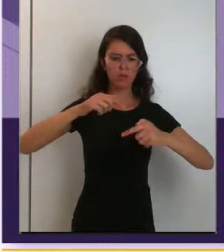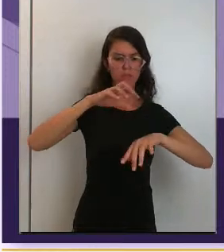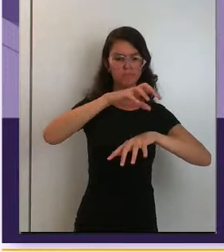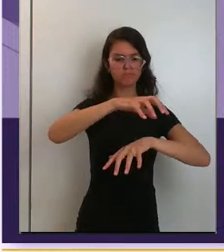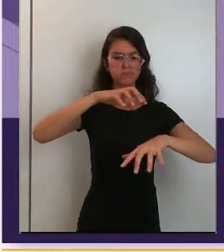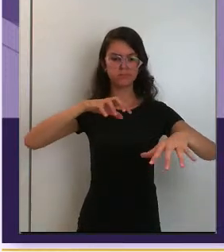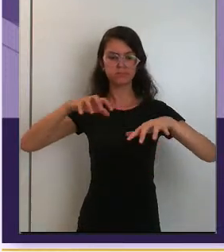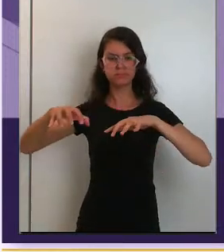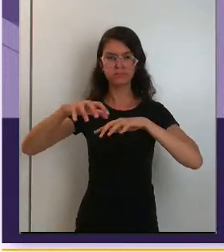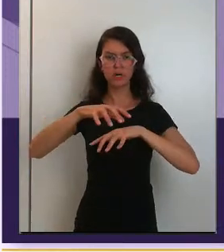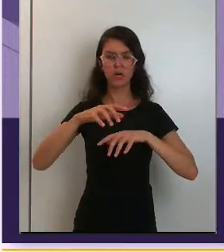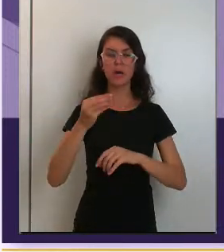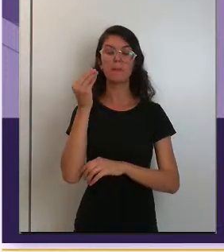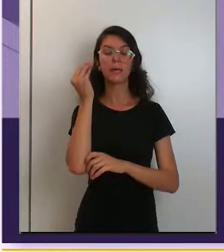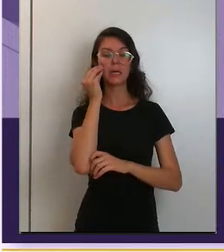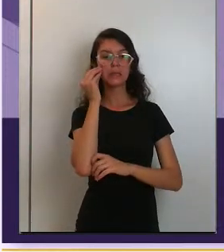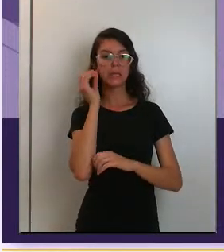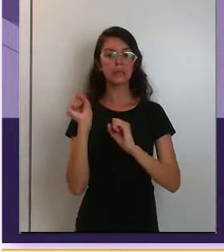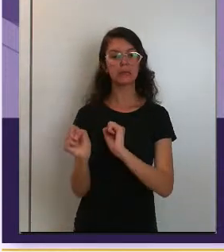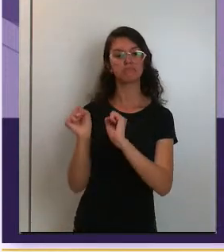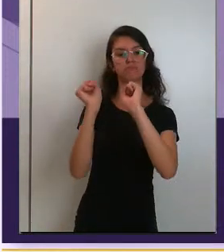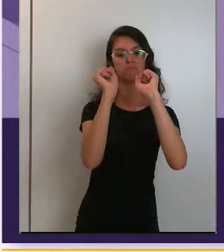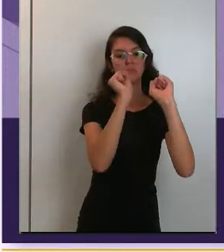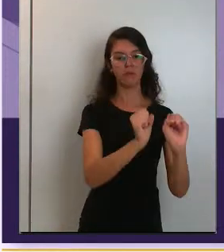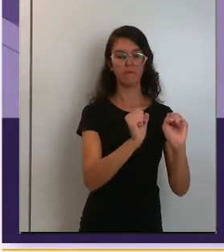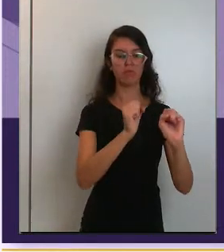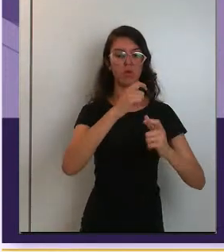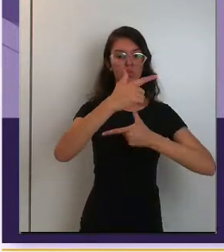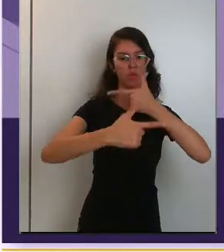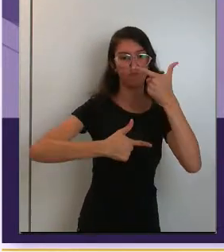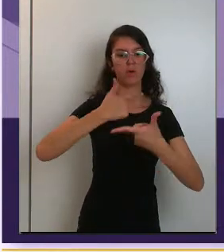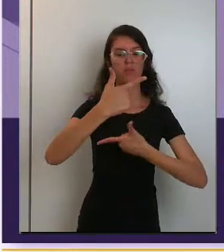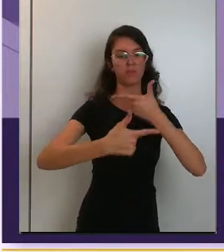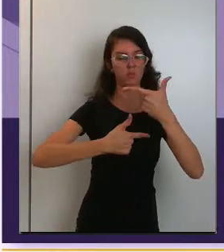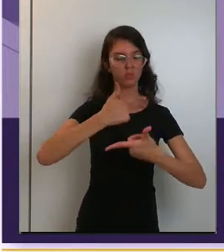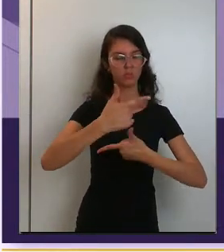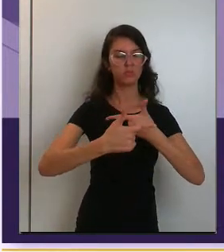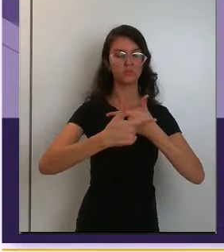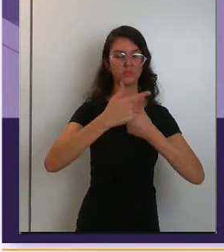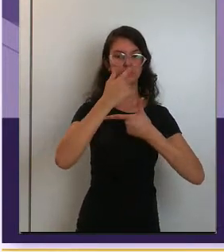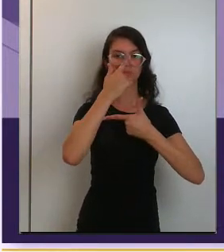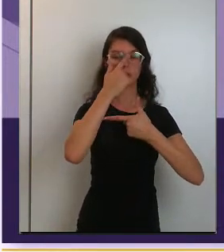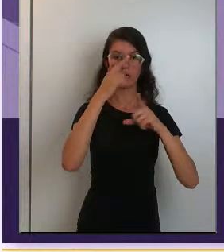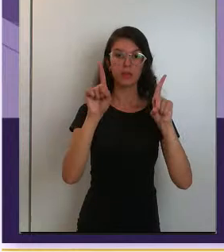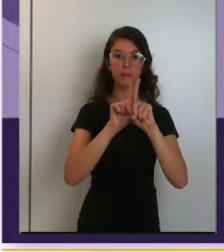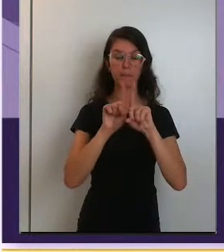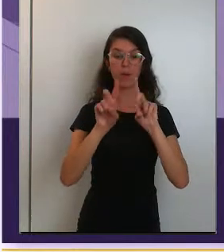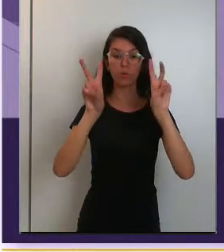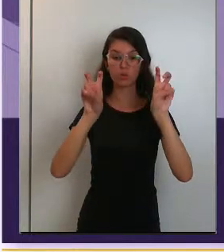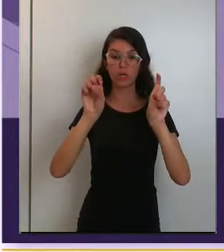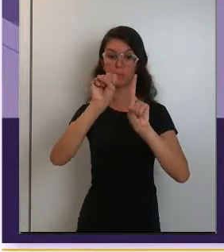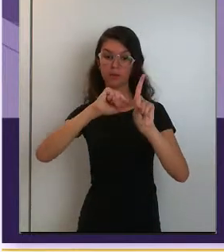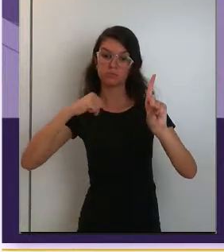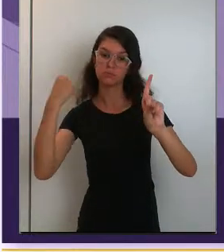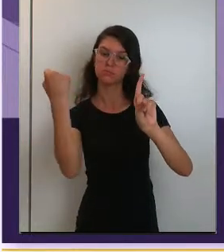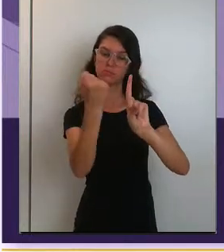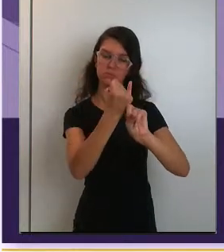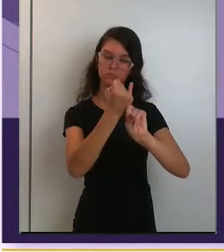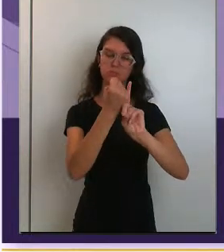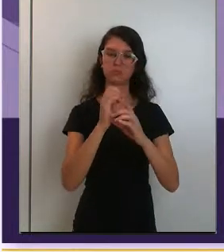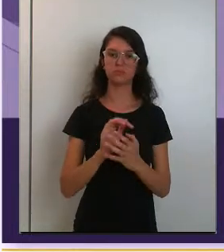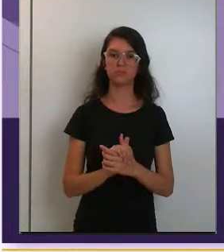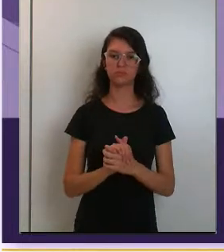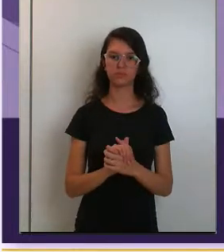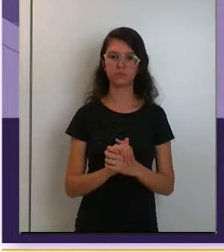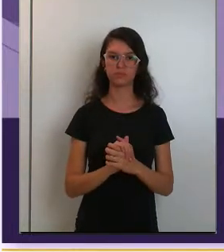visam, né, a defesa do trabalhador, né, e as condições sociais. O